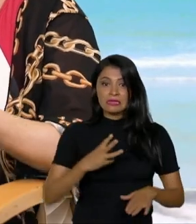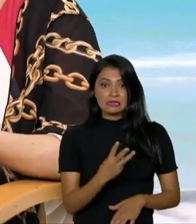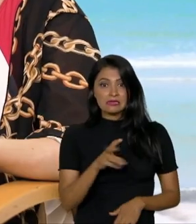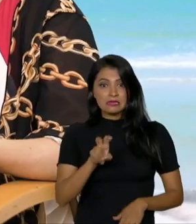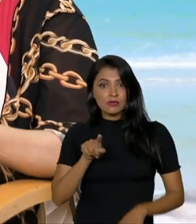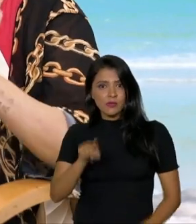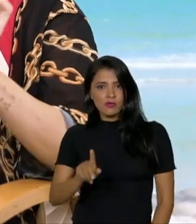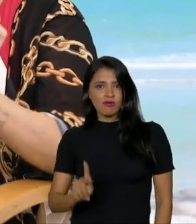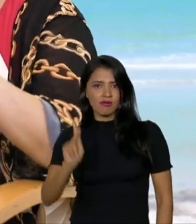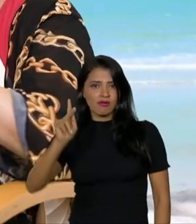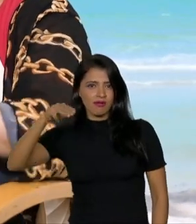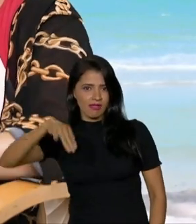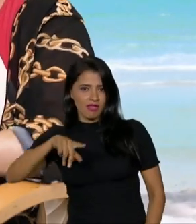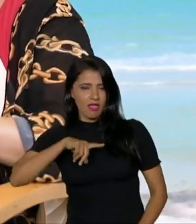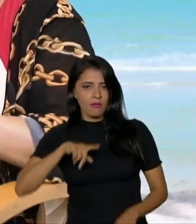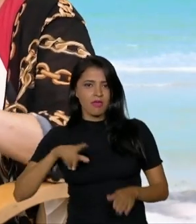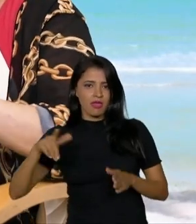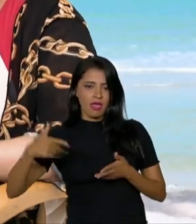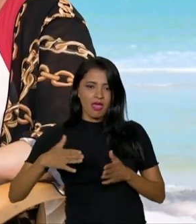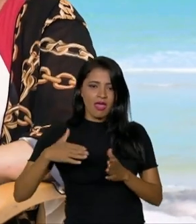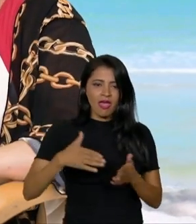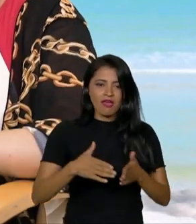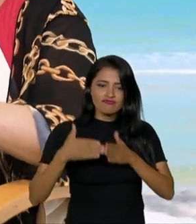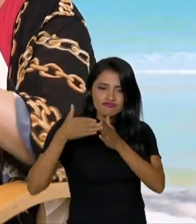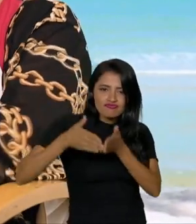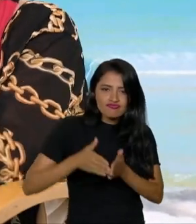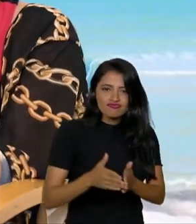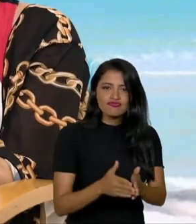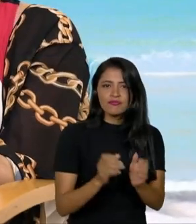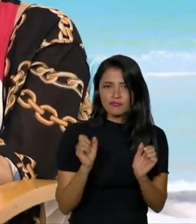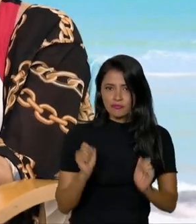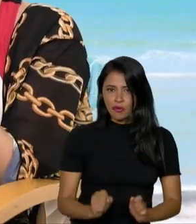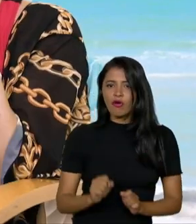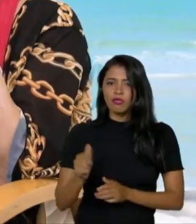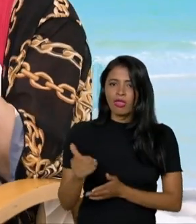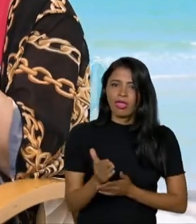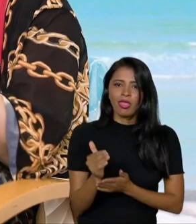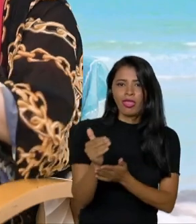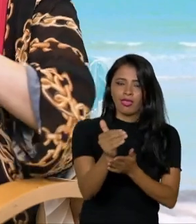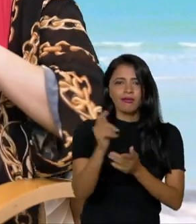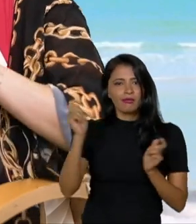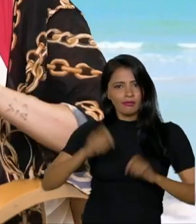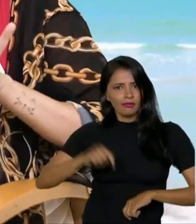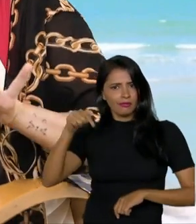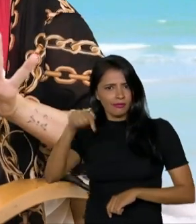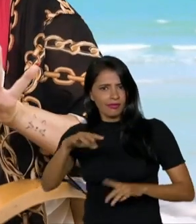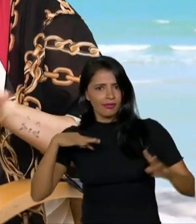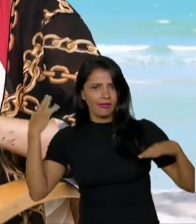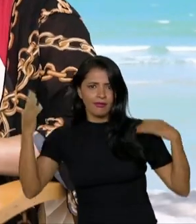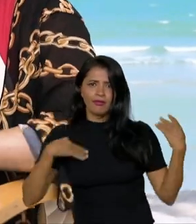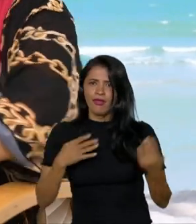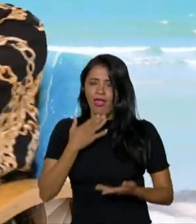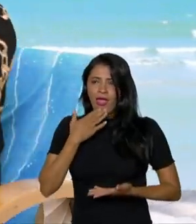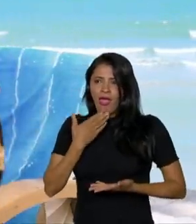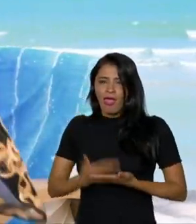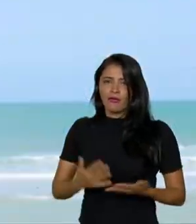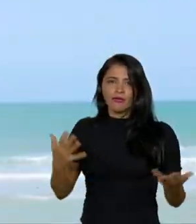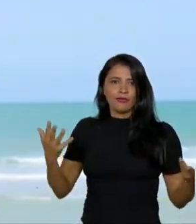mil quilômetros de vias internas navegáveis. O potencial turístico daqui é